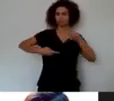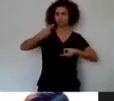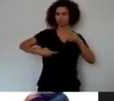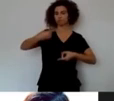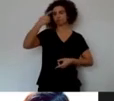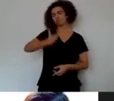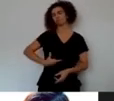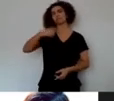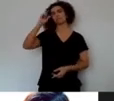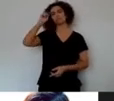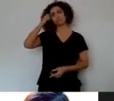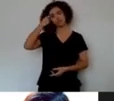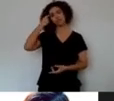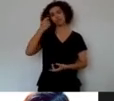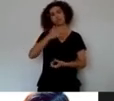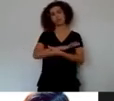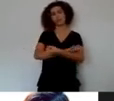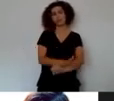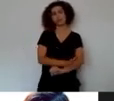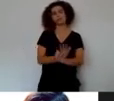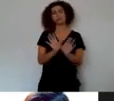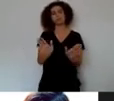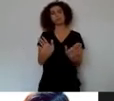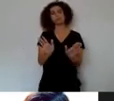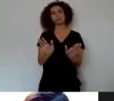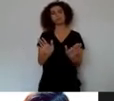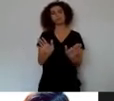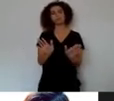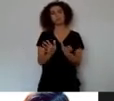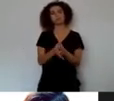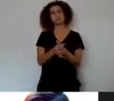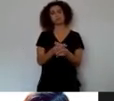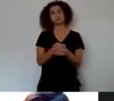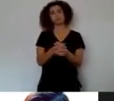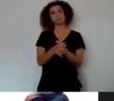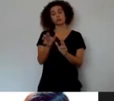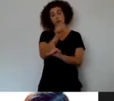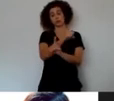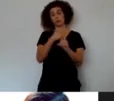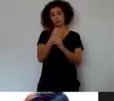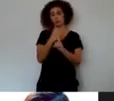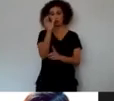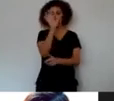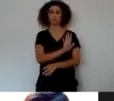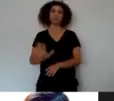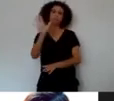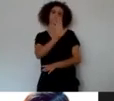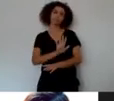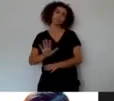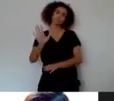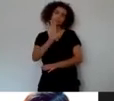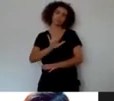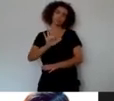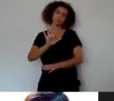as questões do racismo, mas até que ponto a gente está de fato, né, a sociedade como um todo, até que ponto a